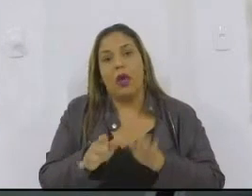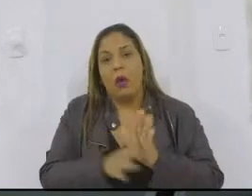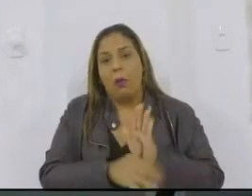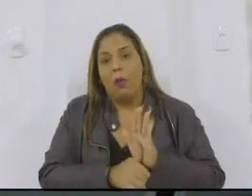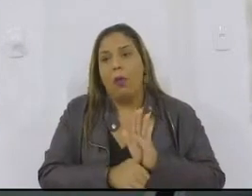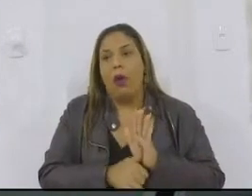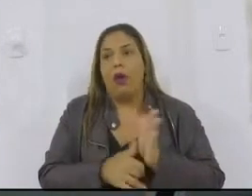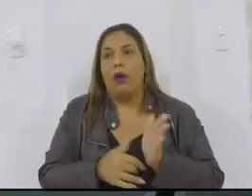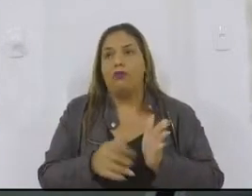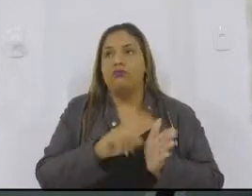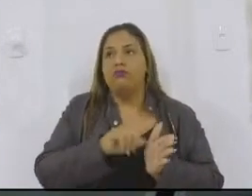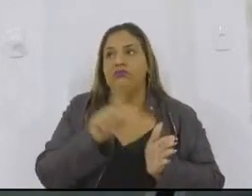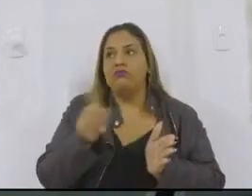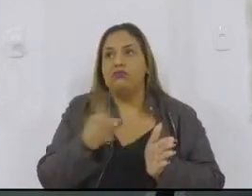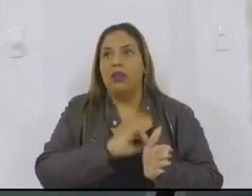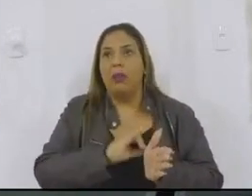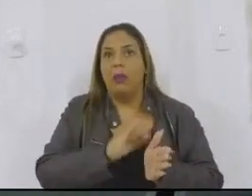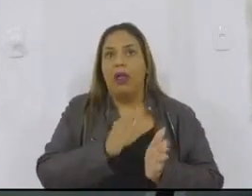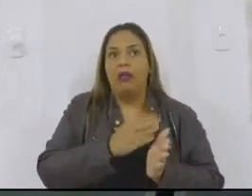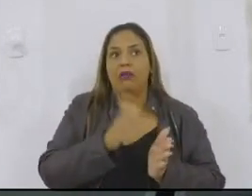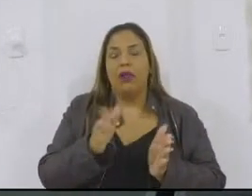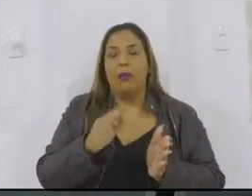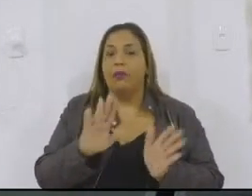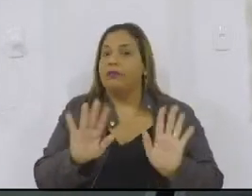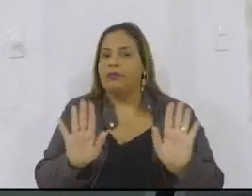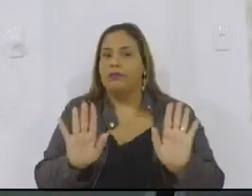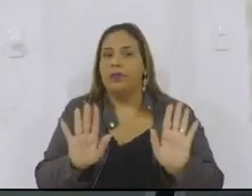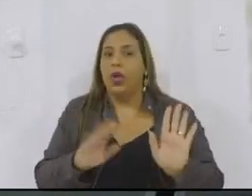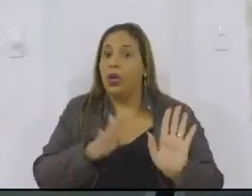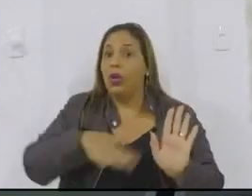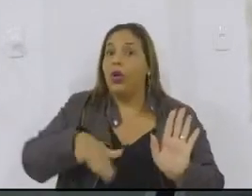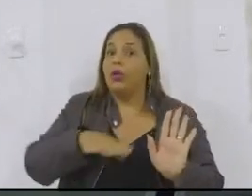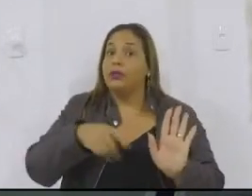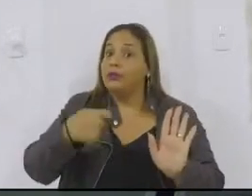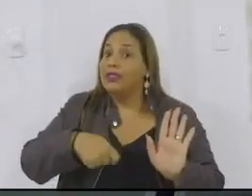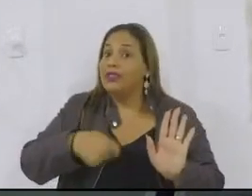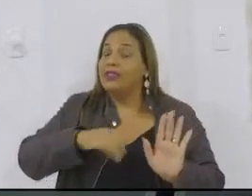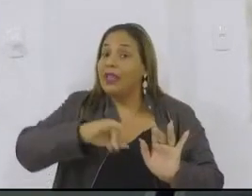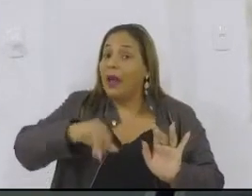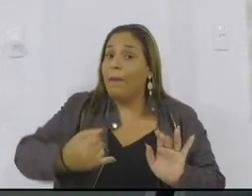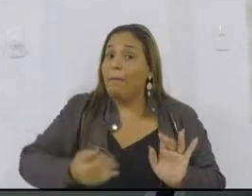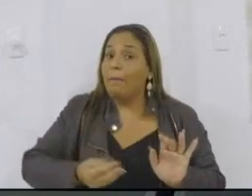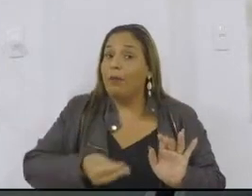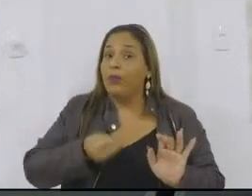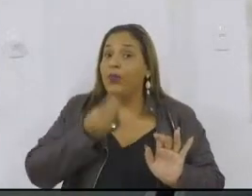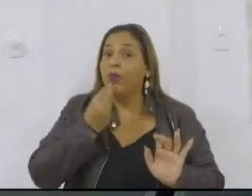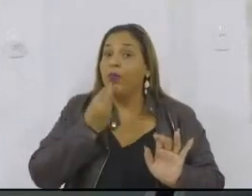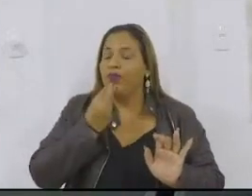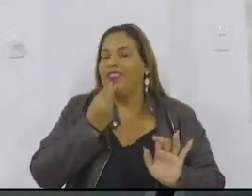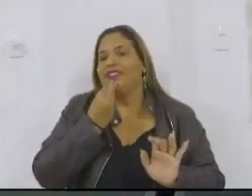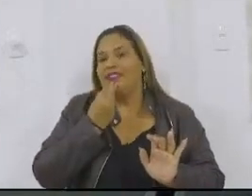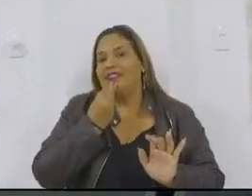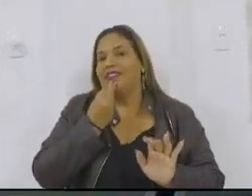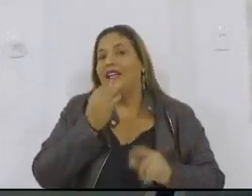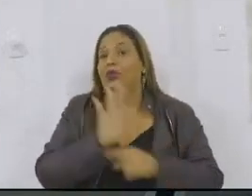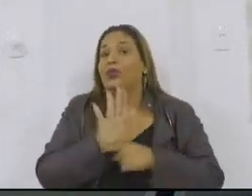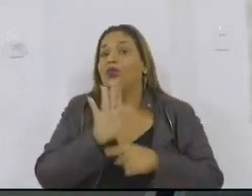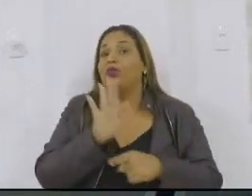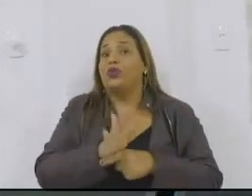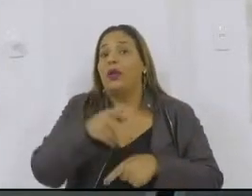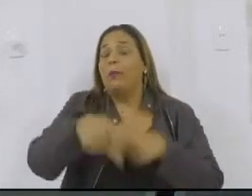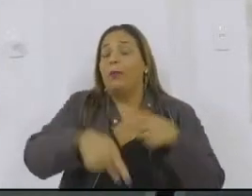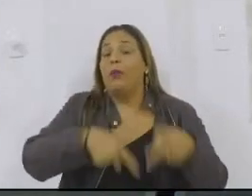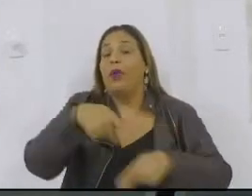Itaboraí, nós temos que aproveitar para favorecer aos moradores do nosso